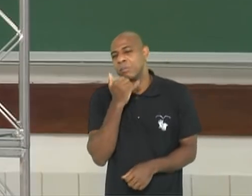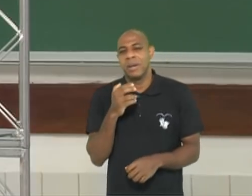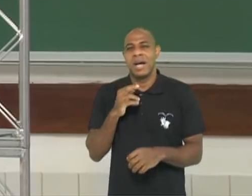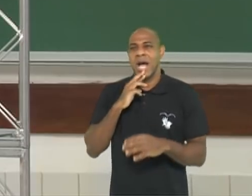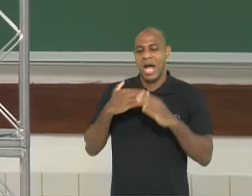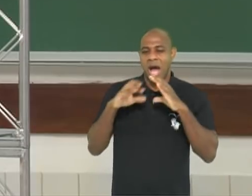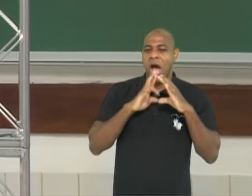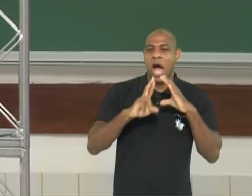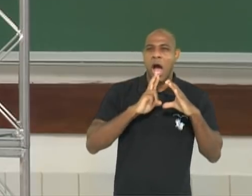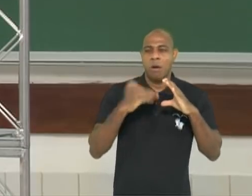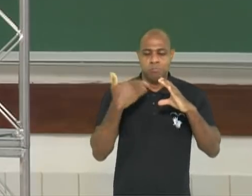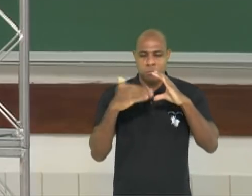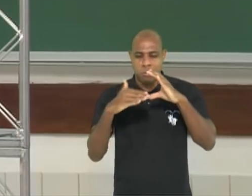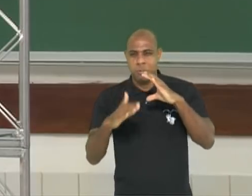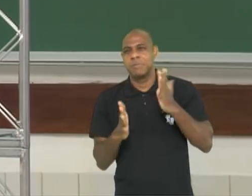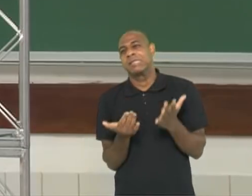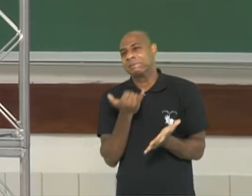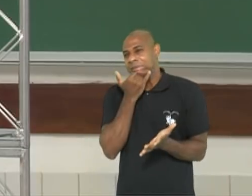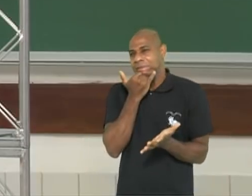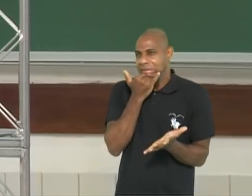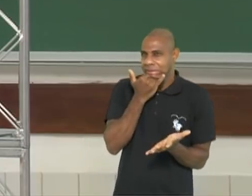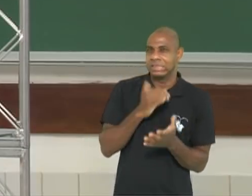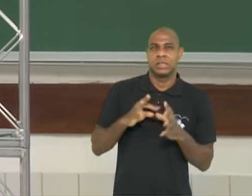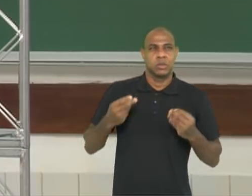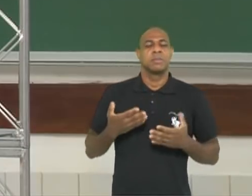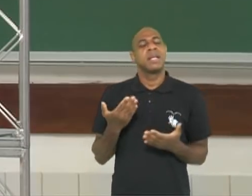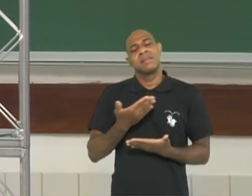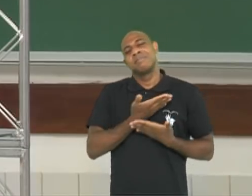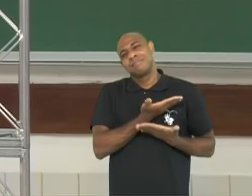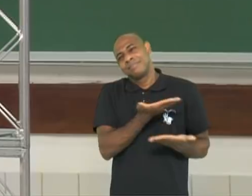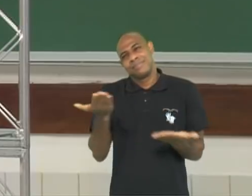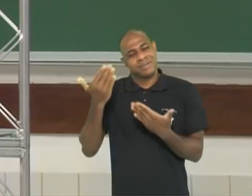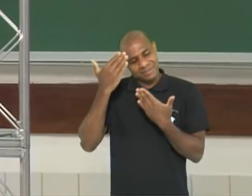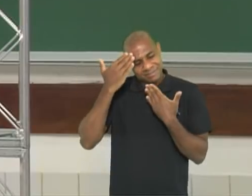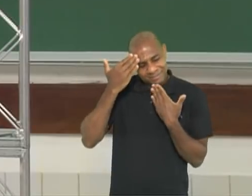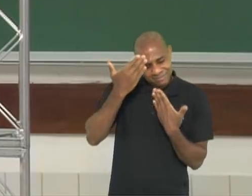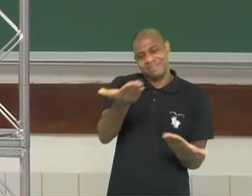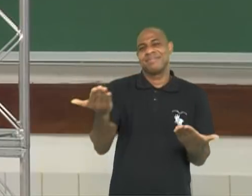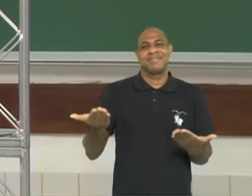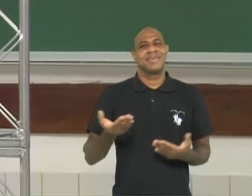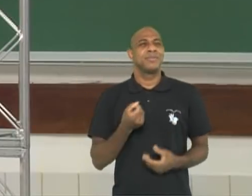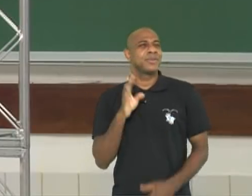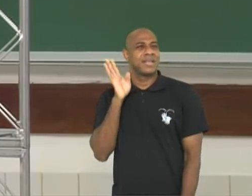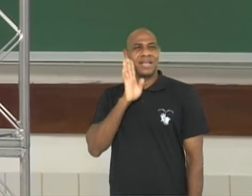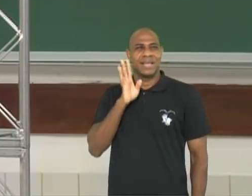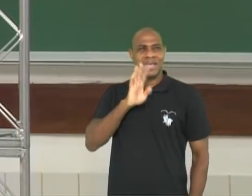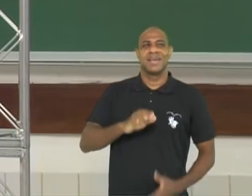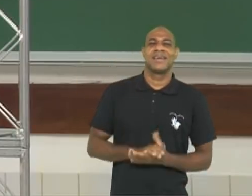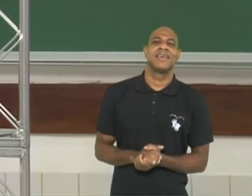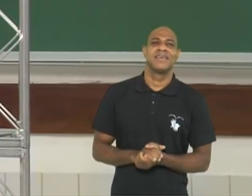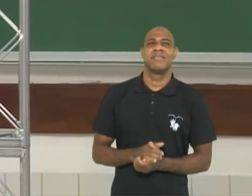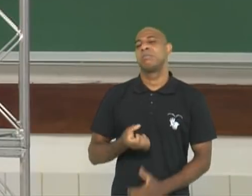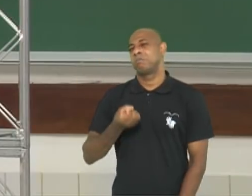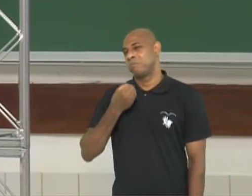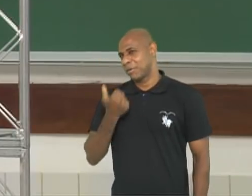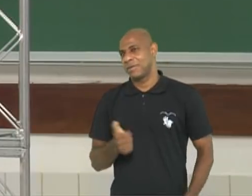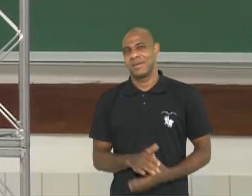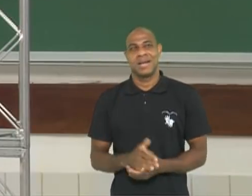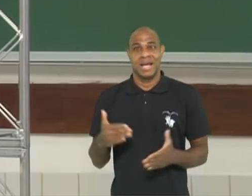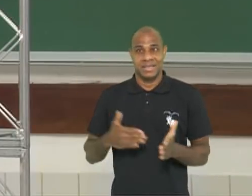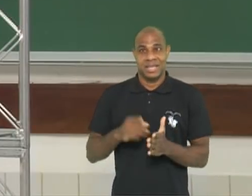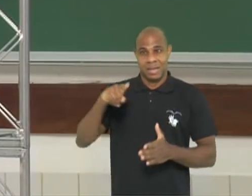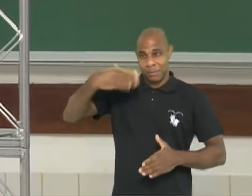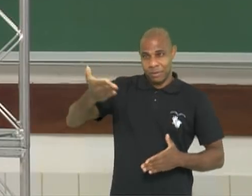agradecer de imenso coração por toda a participação de vocês. Eu achei muito bacana, foi joia, valeu. Até a próxima,